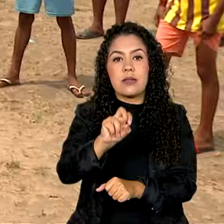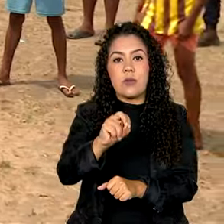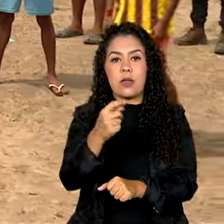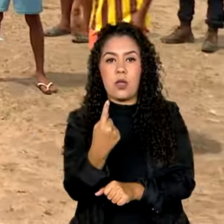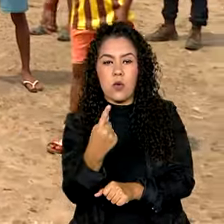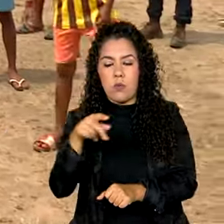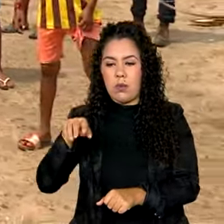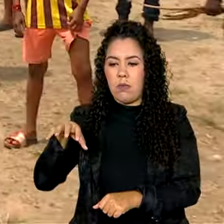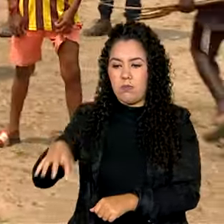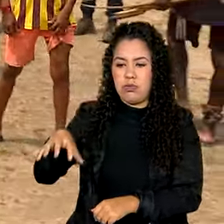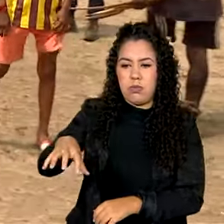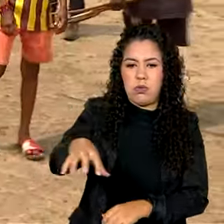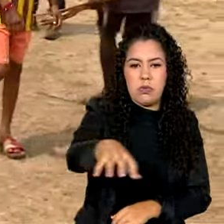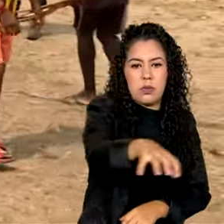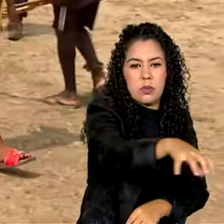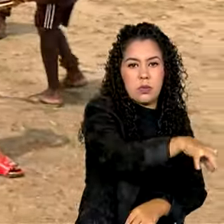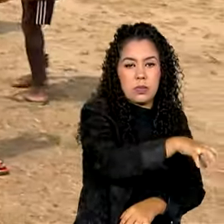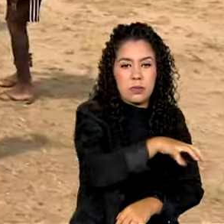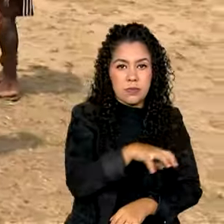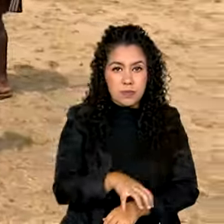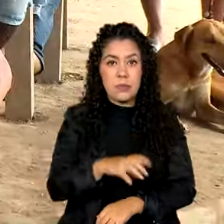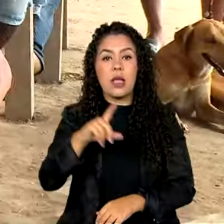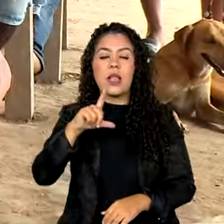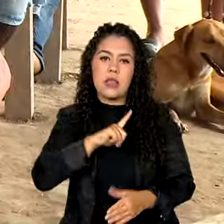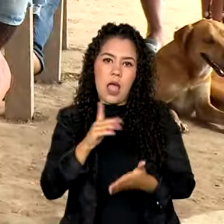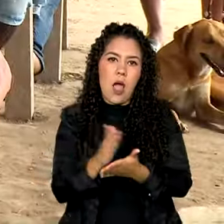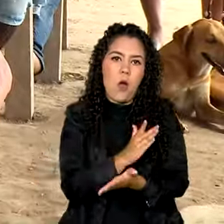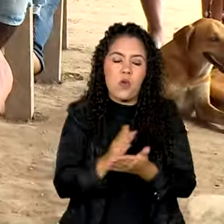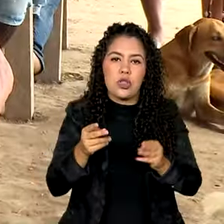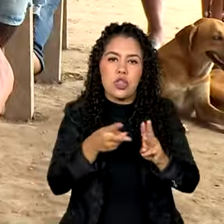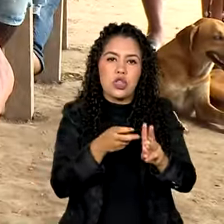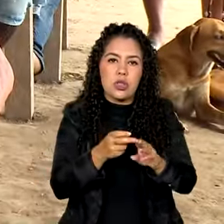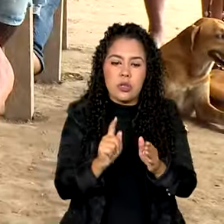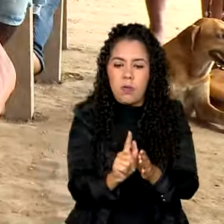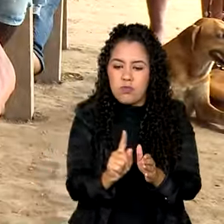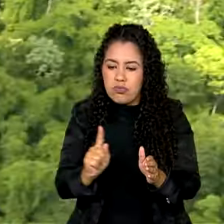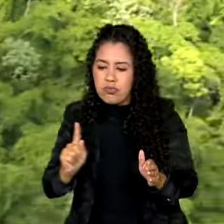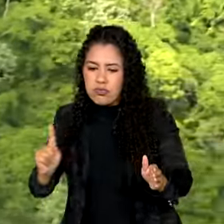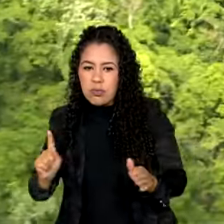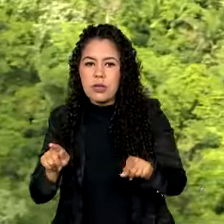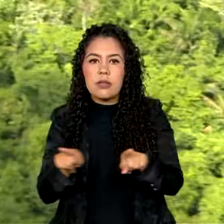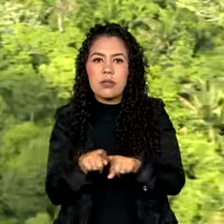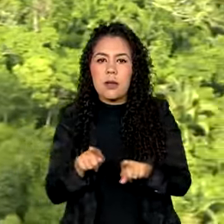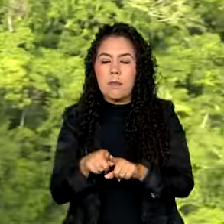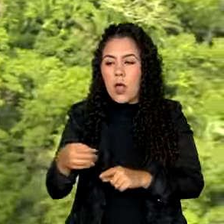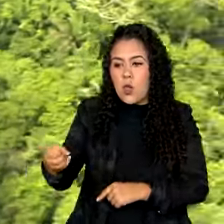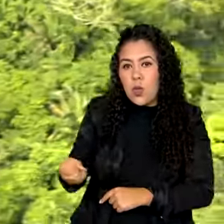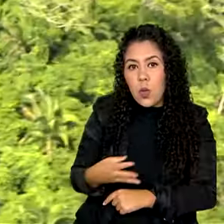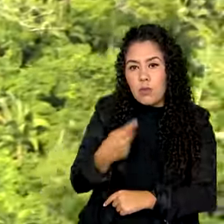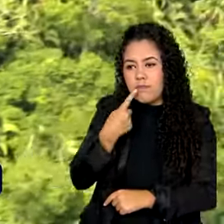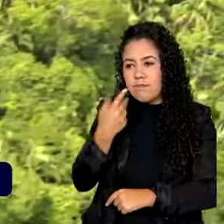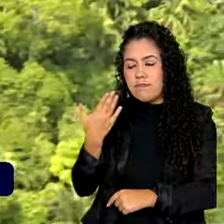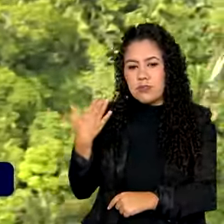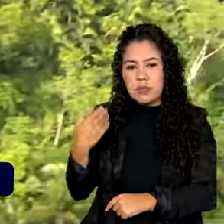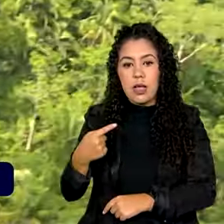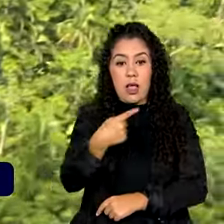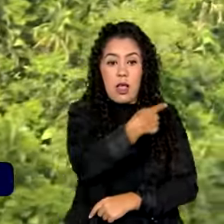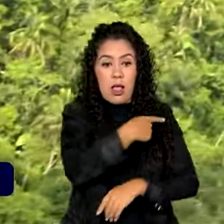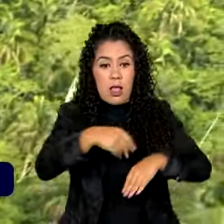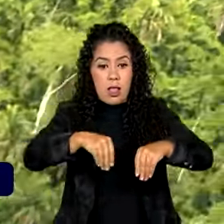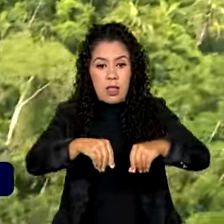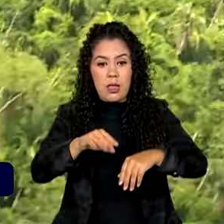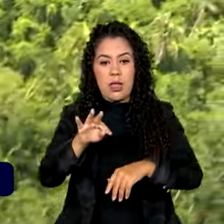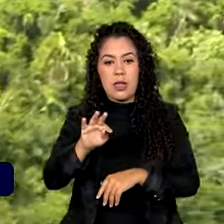aldeias. Há registros de indígenas isolados e de recente contato. A terra Pterewa é a que tem